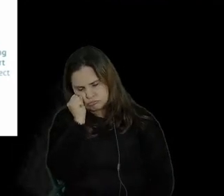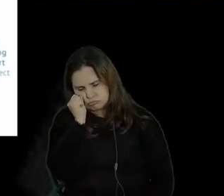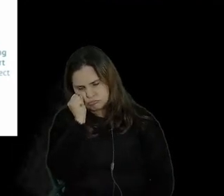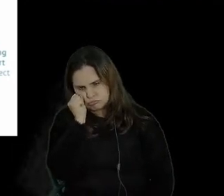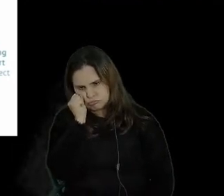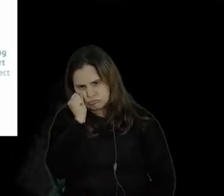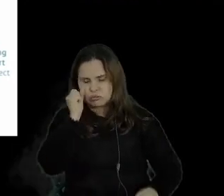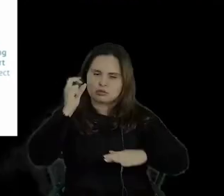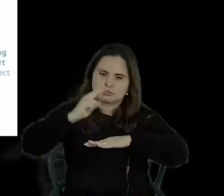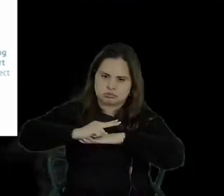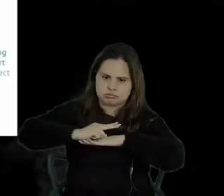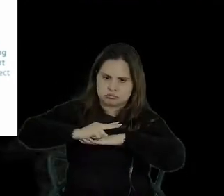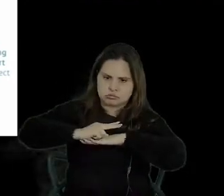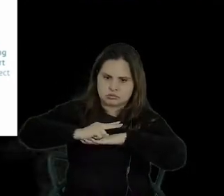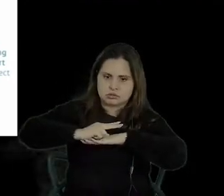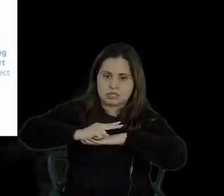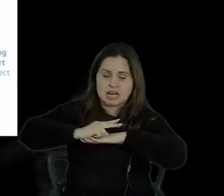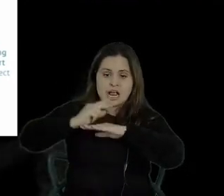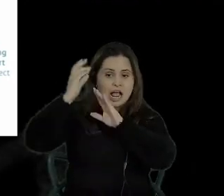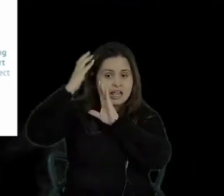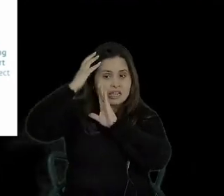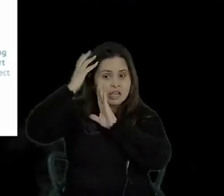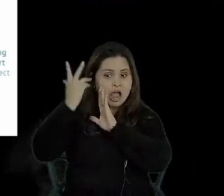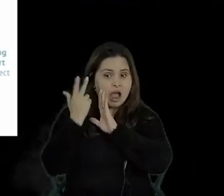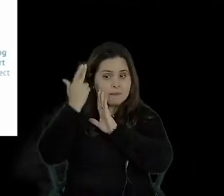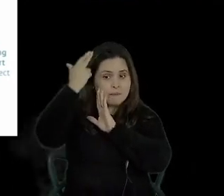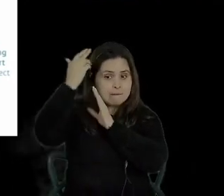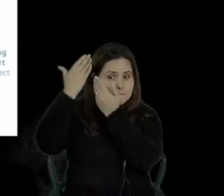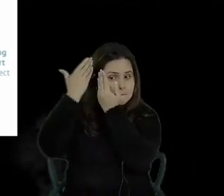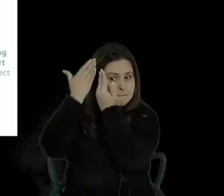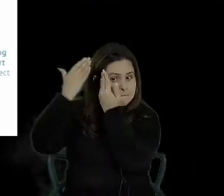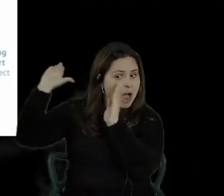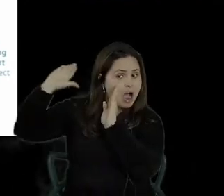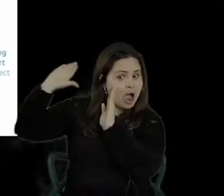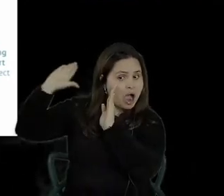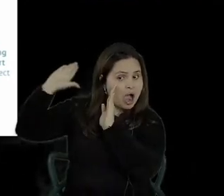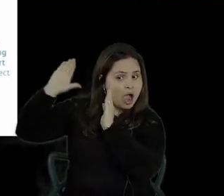pecinha. Com ele aberto, Tominaga. Com ele aberto, eu vou lá e começo a